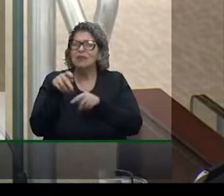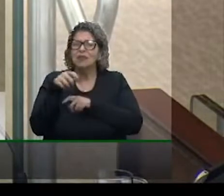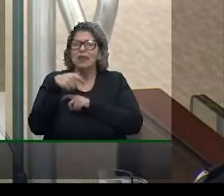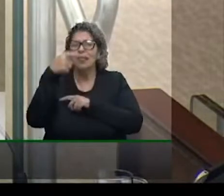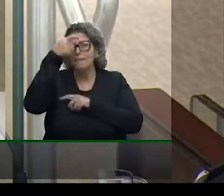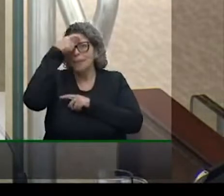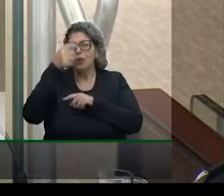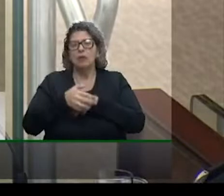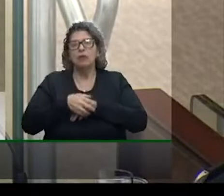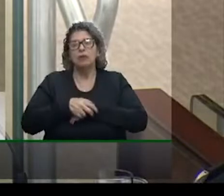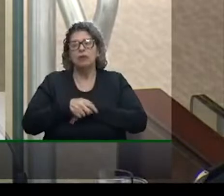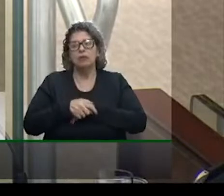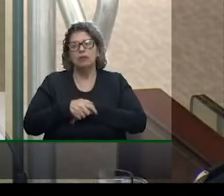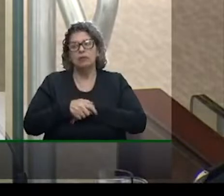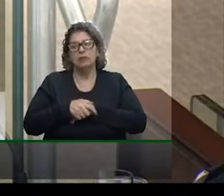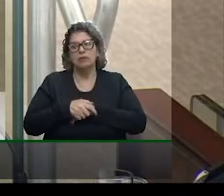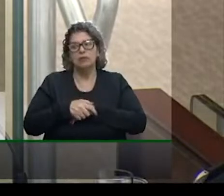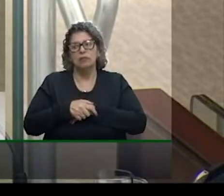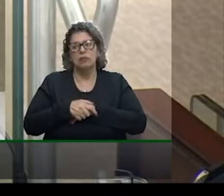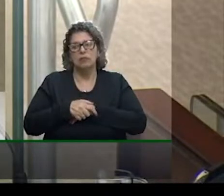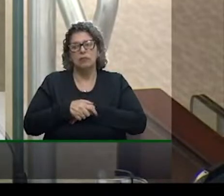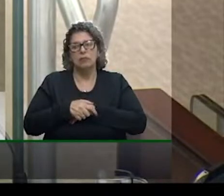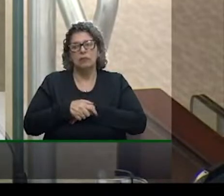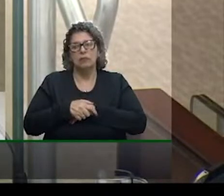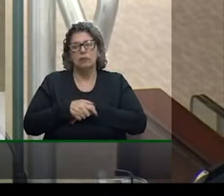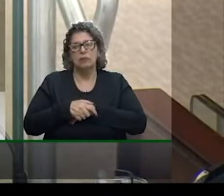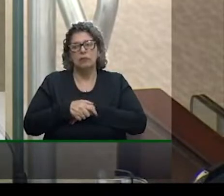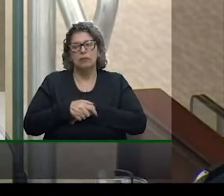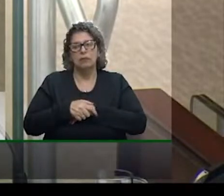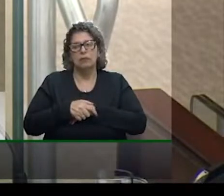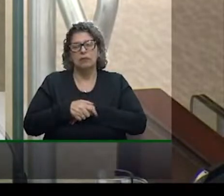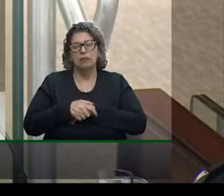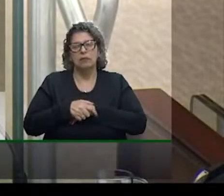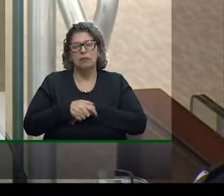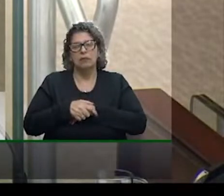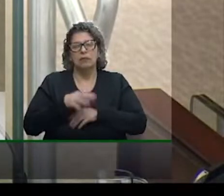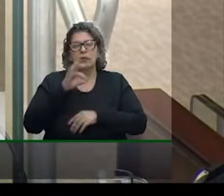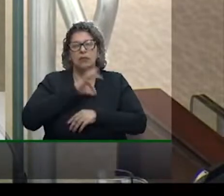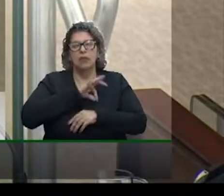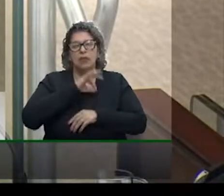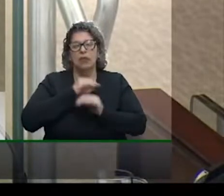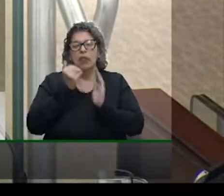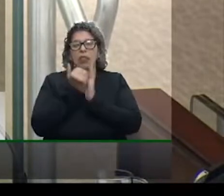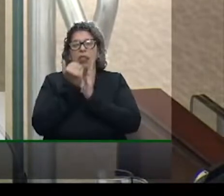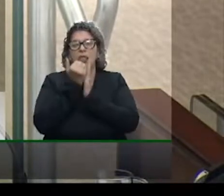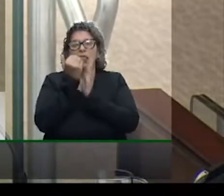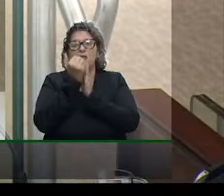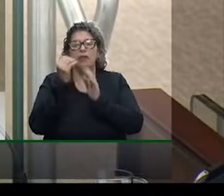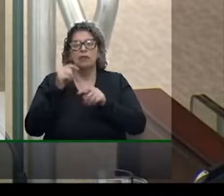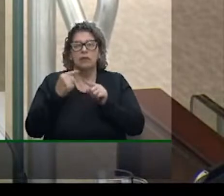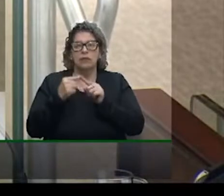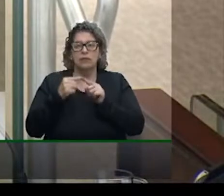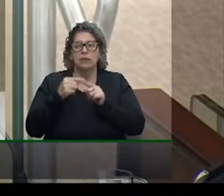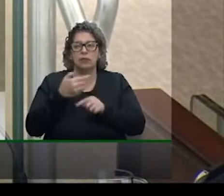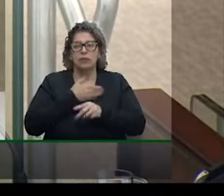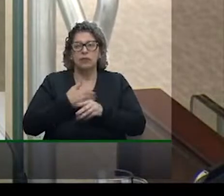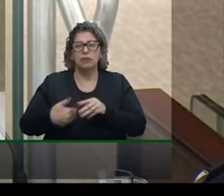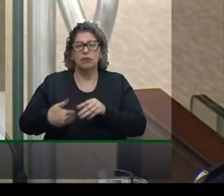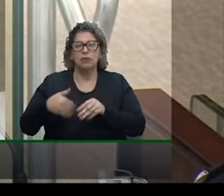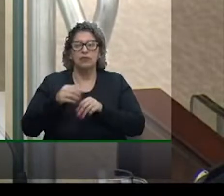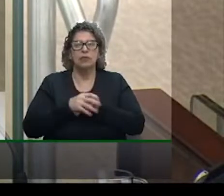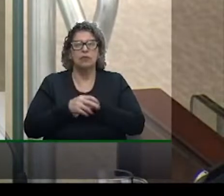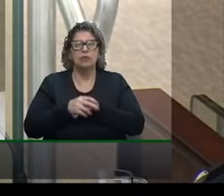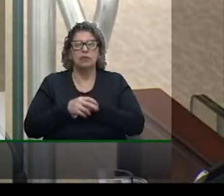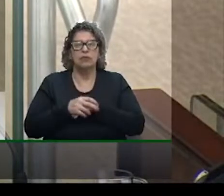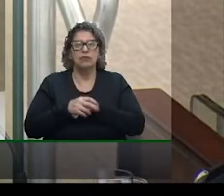memória curta. O pessoal esquece. Quem é que deixou aumentos salariais escalonados, impagáveis para outros governos pagarem?